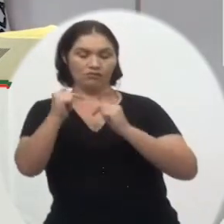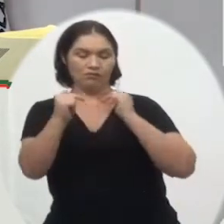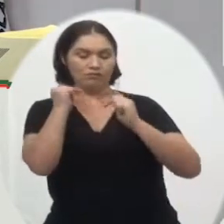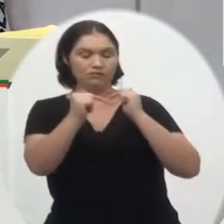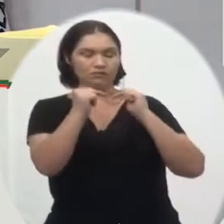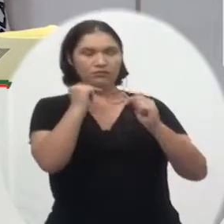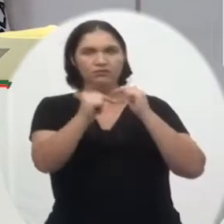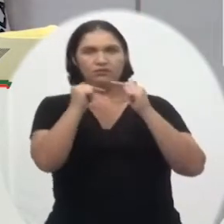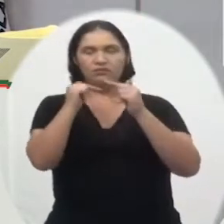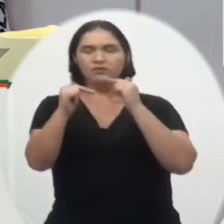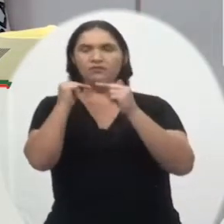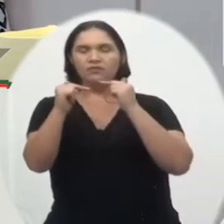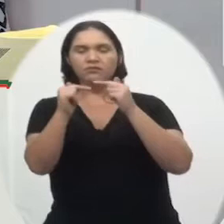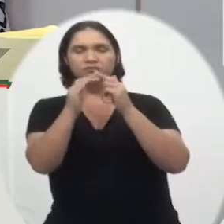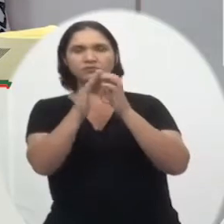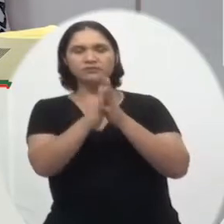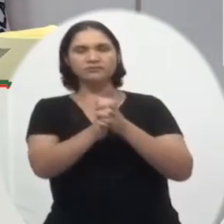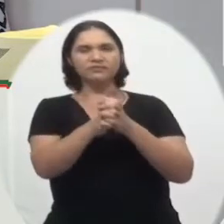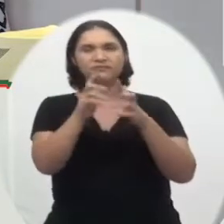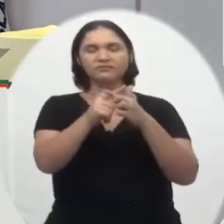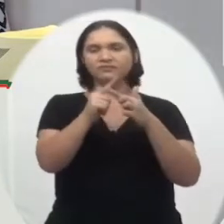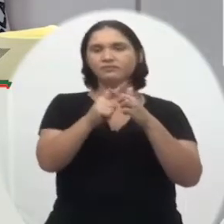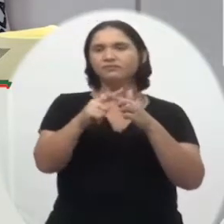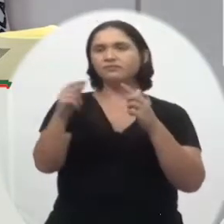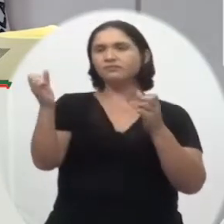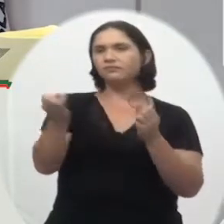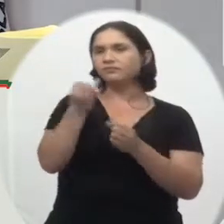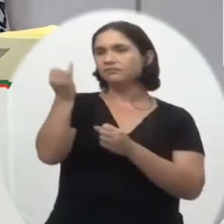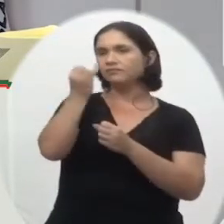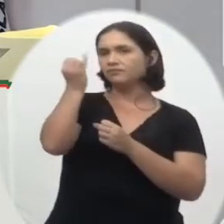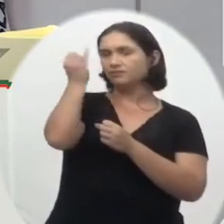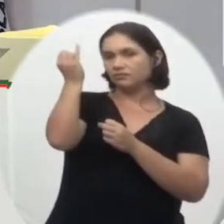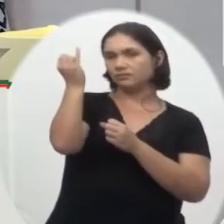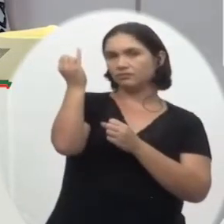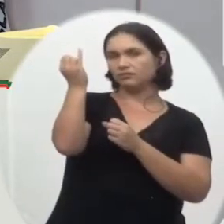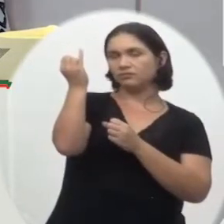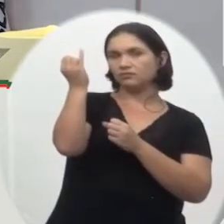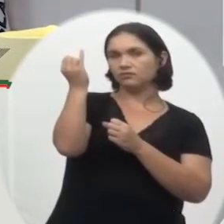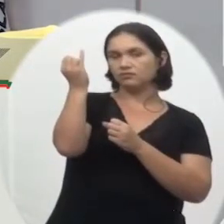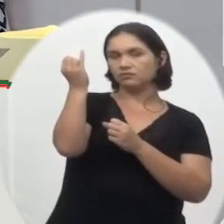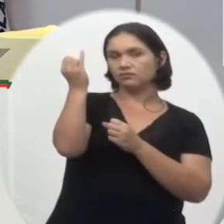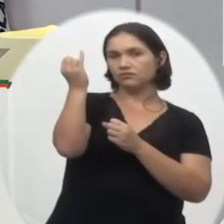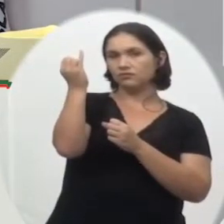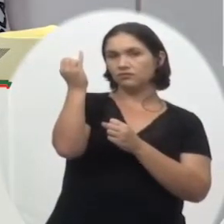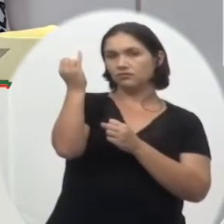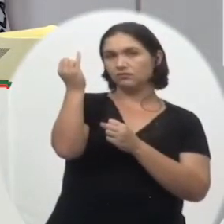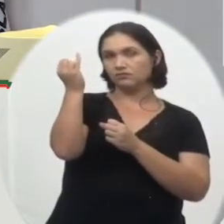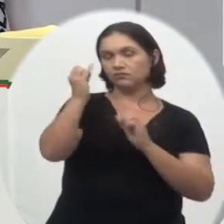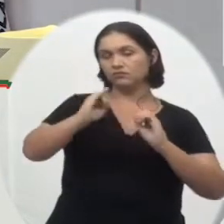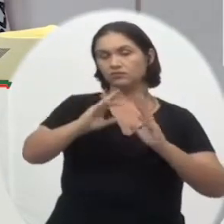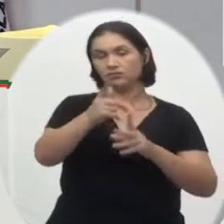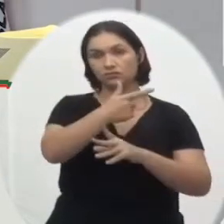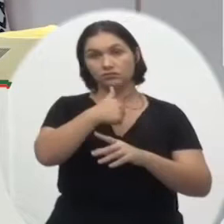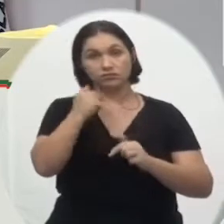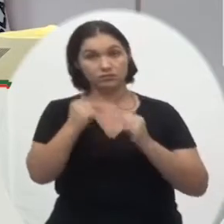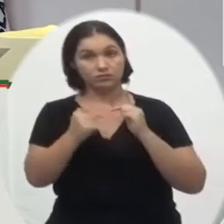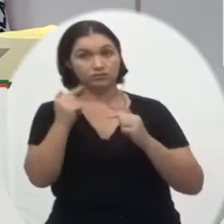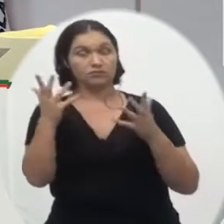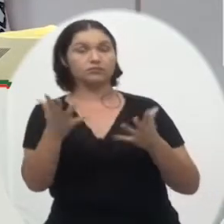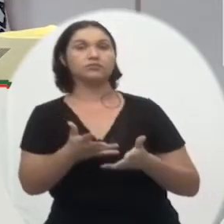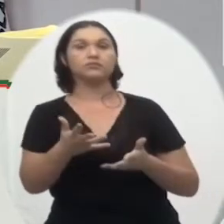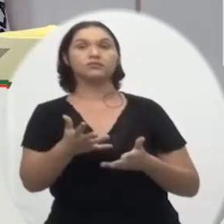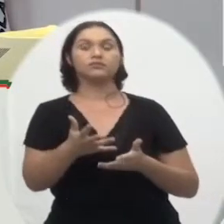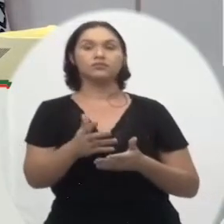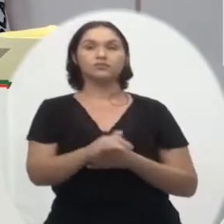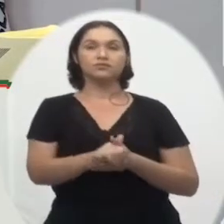se tratando de um caso tão importante quanto é, quanto o que nós estamos falando nesse momento.